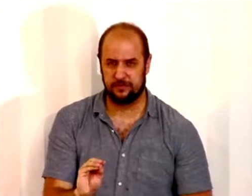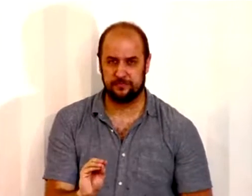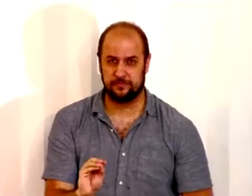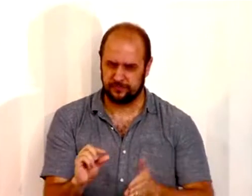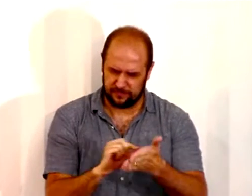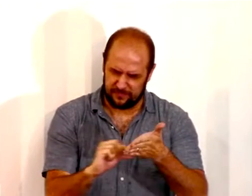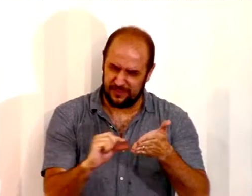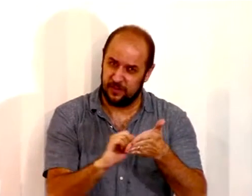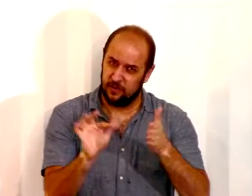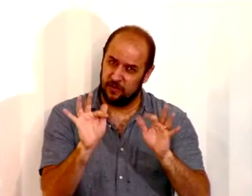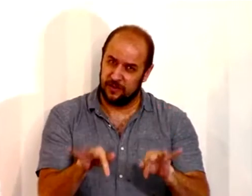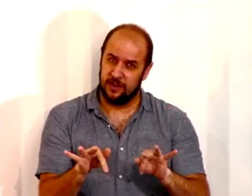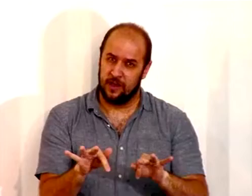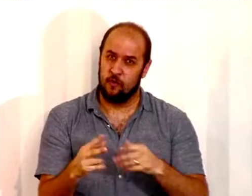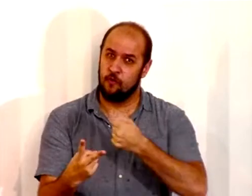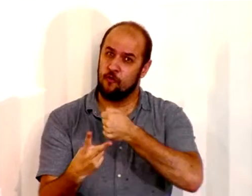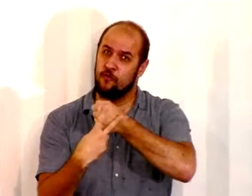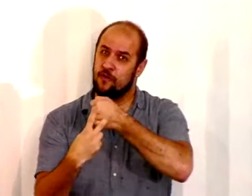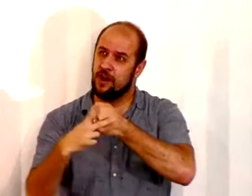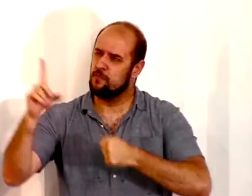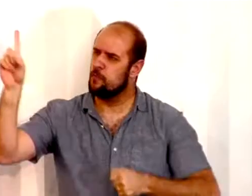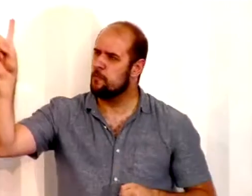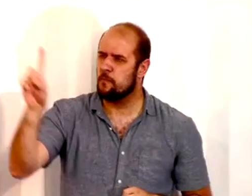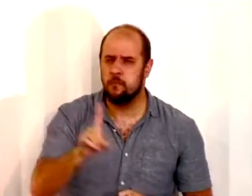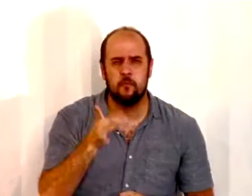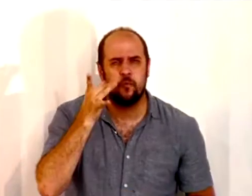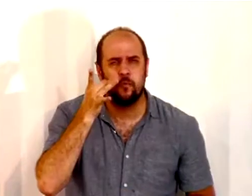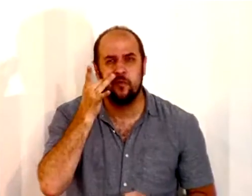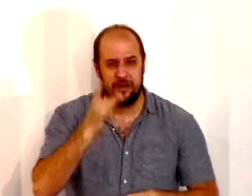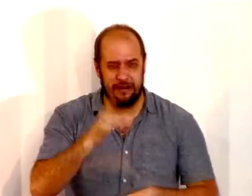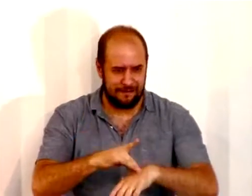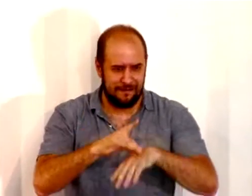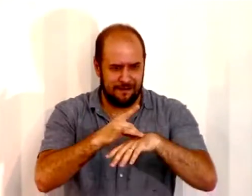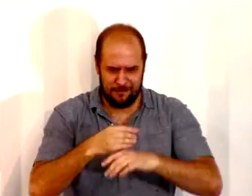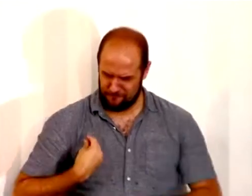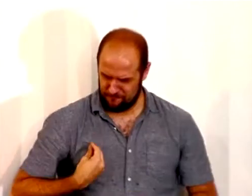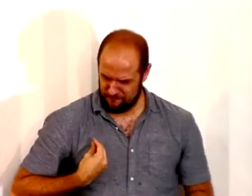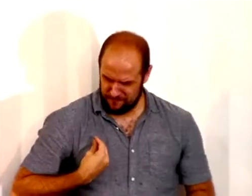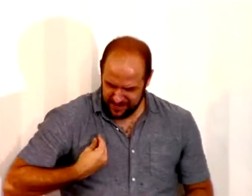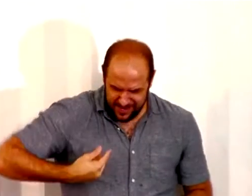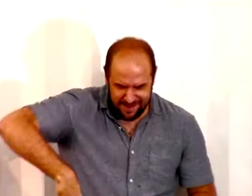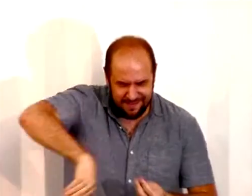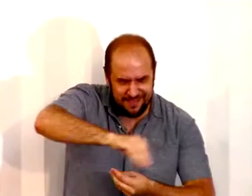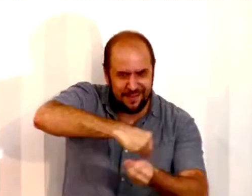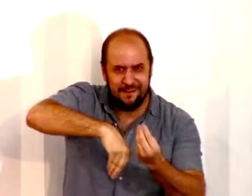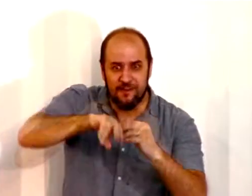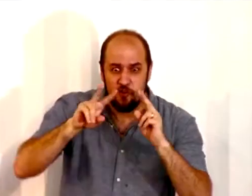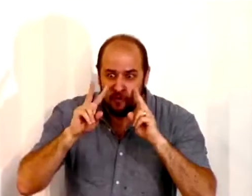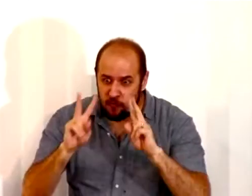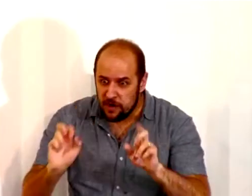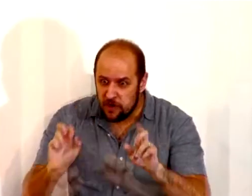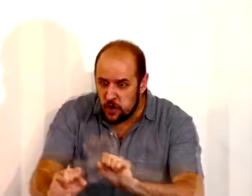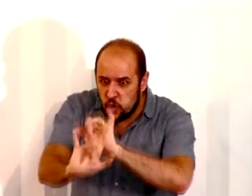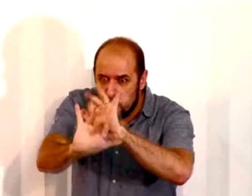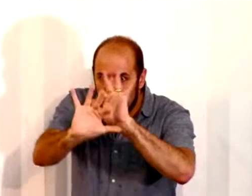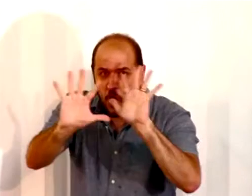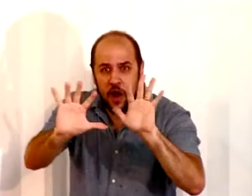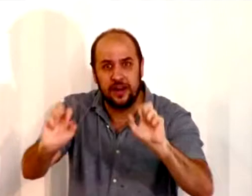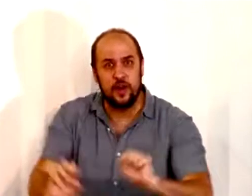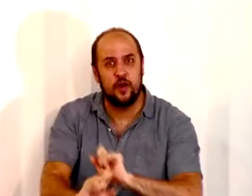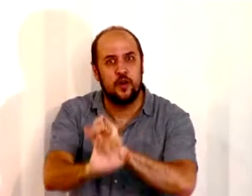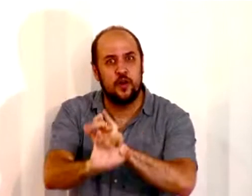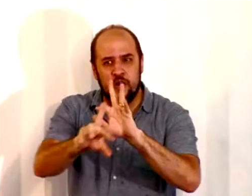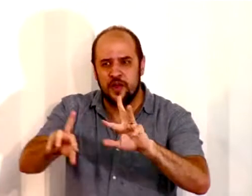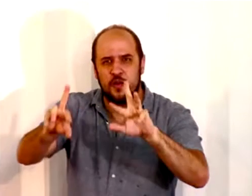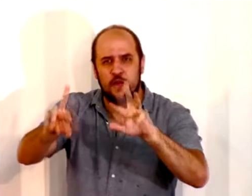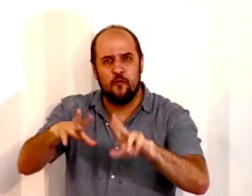diz assim: e o Verbo se fez carne e habitou entre nós, e vimos a sua glória, glória como